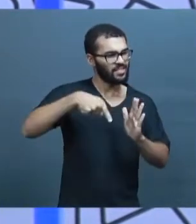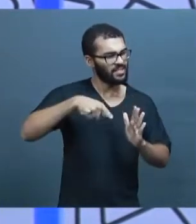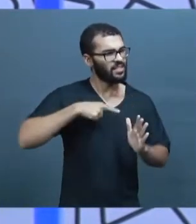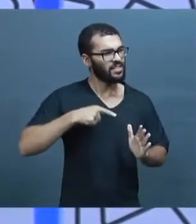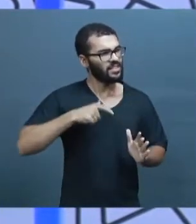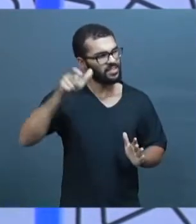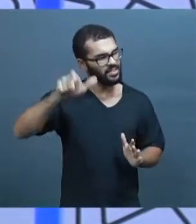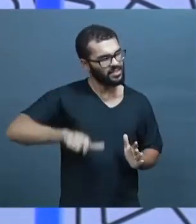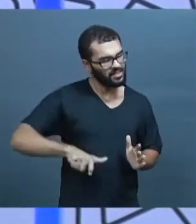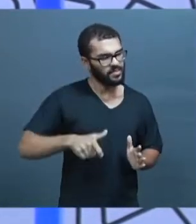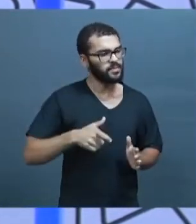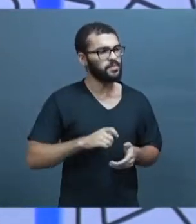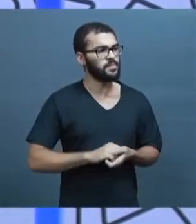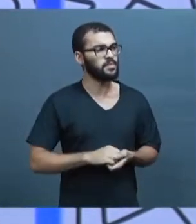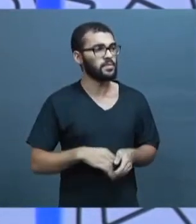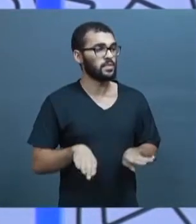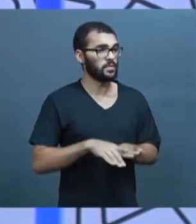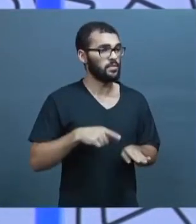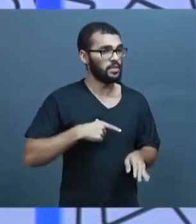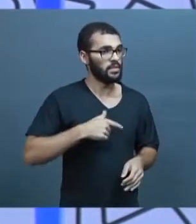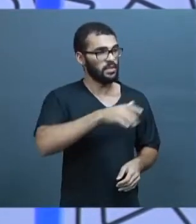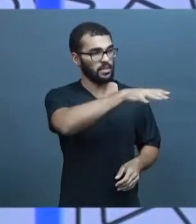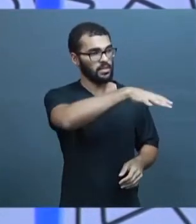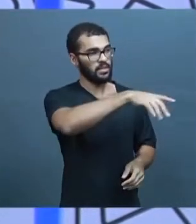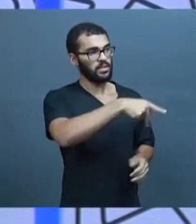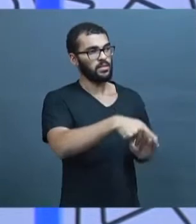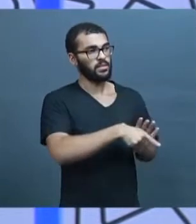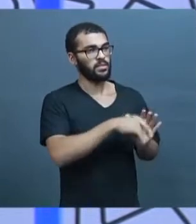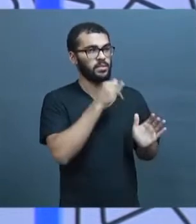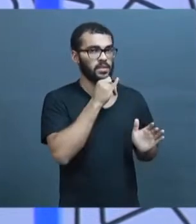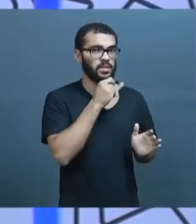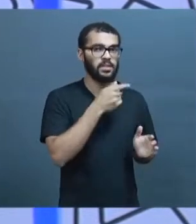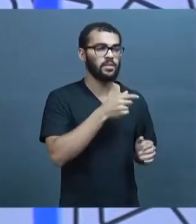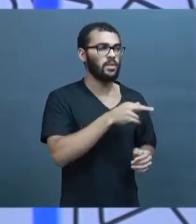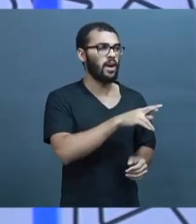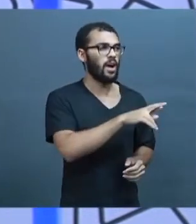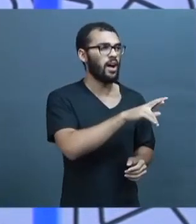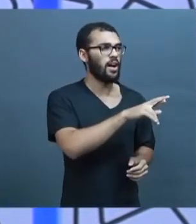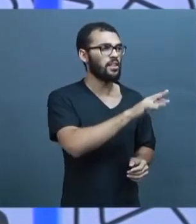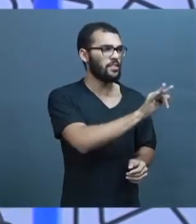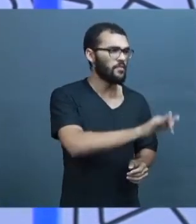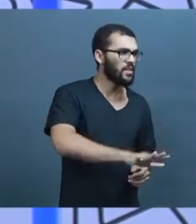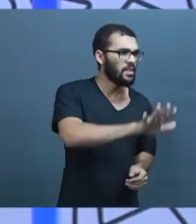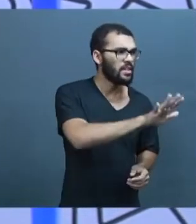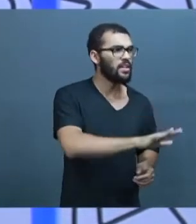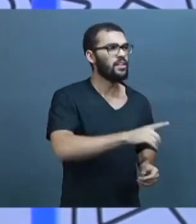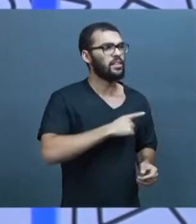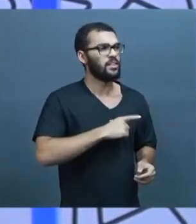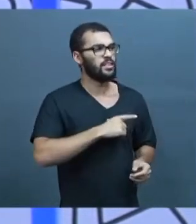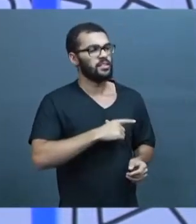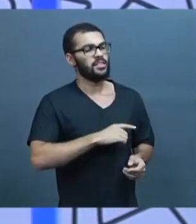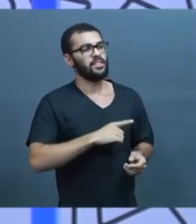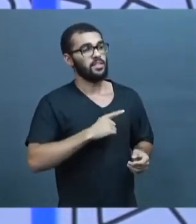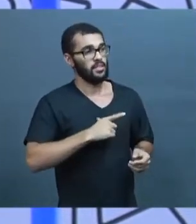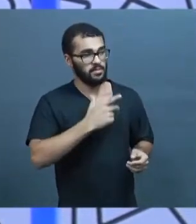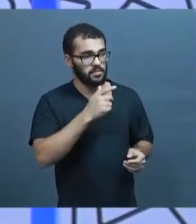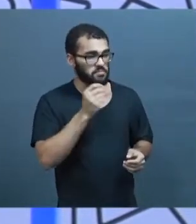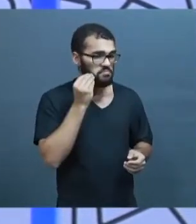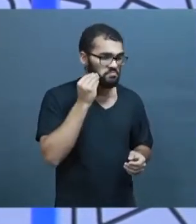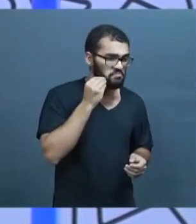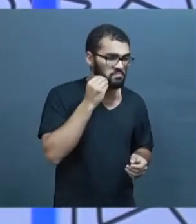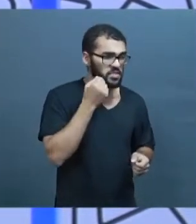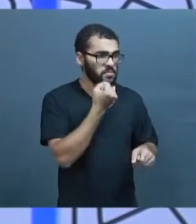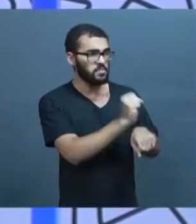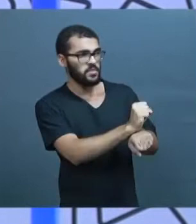e mesmo setores elitizados da burocracia, como a Receita Federal e Estadual, se mobilizam ali para tentar barrar isso daí,